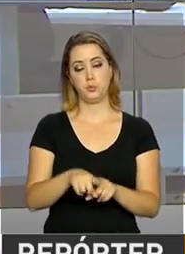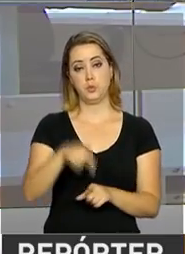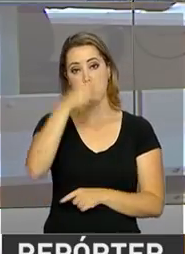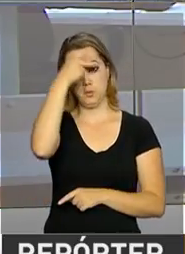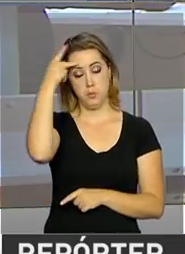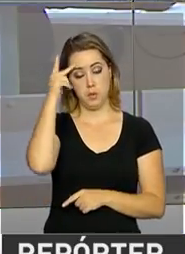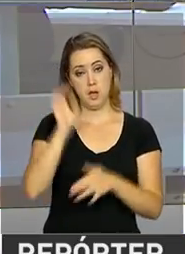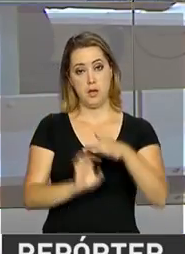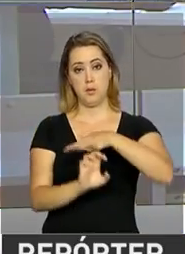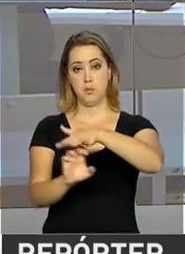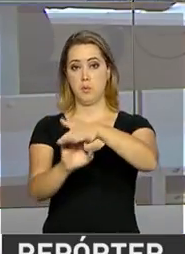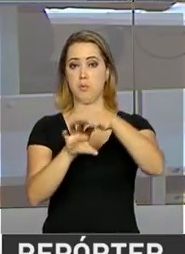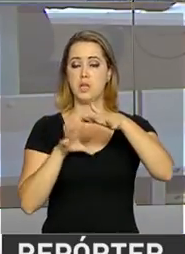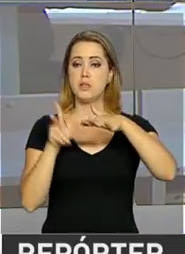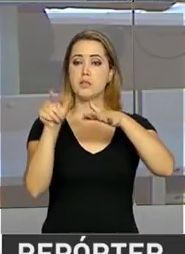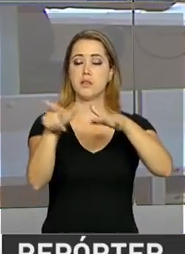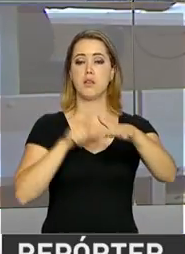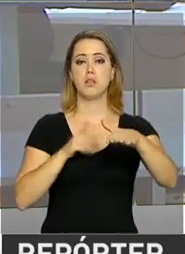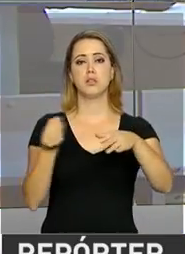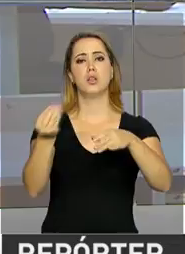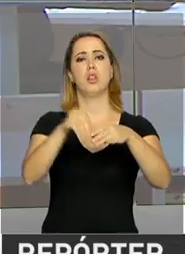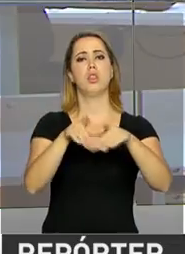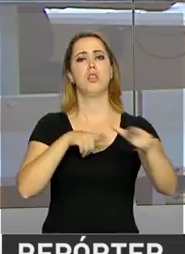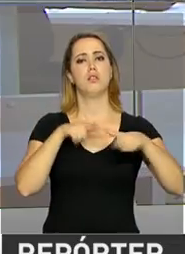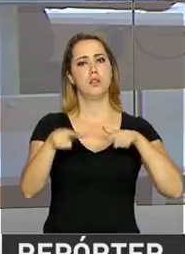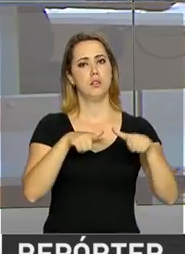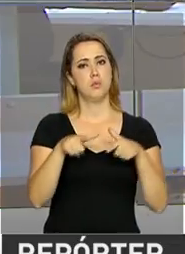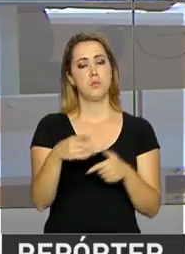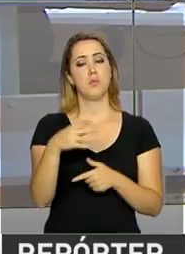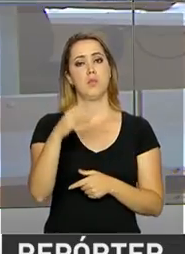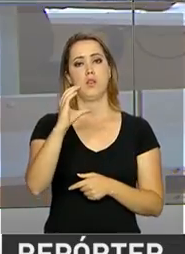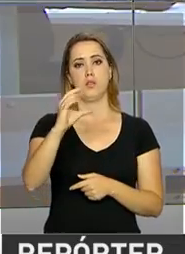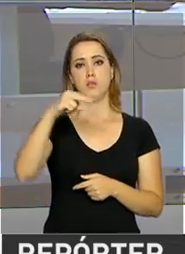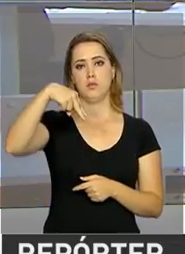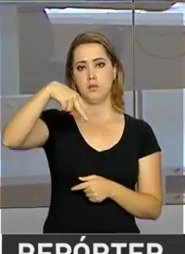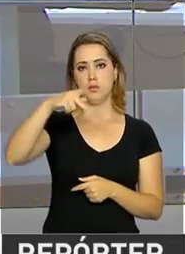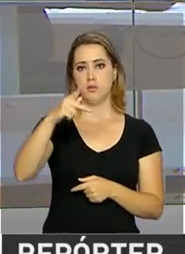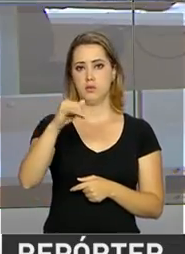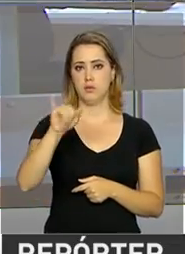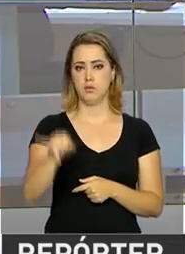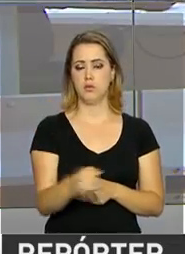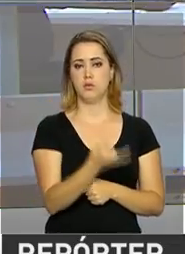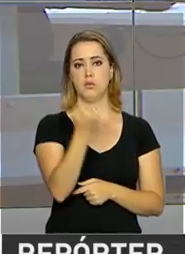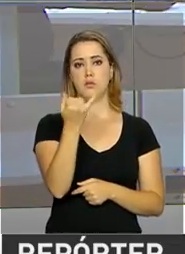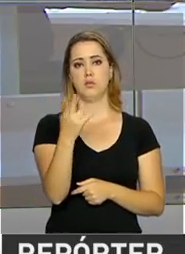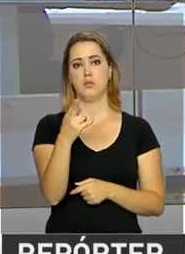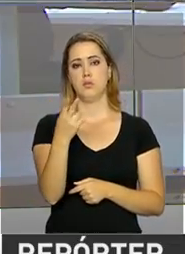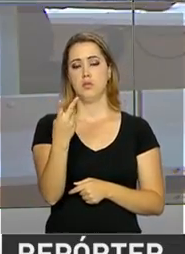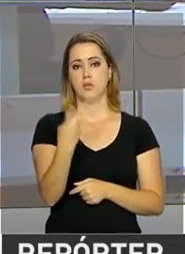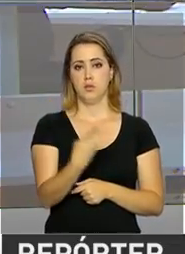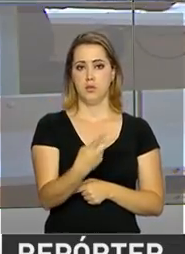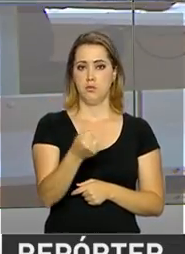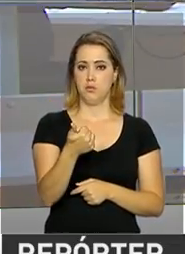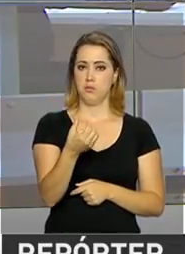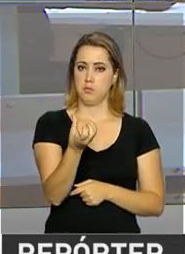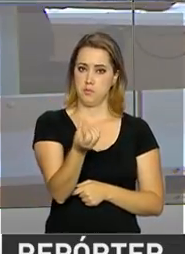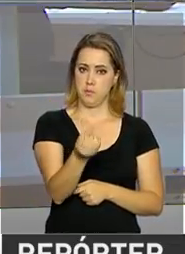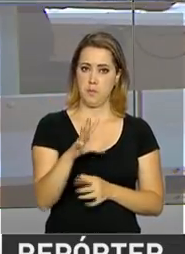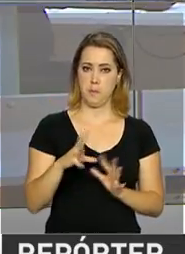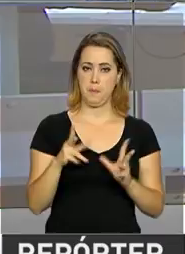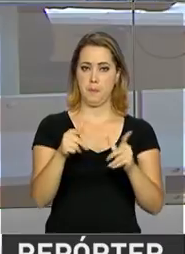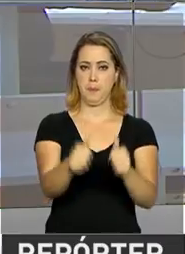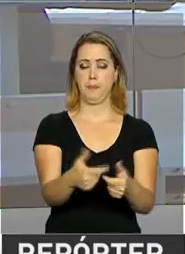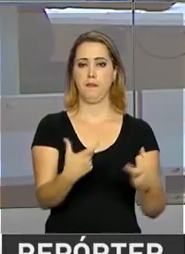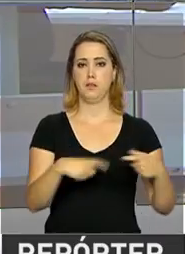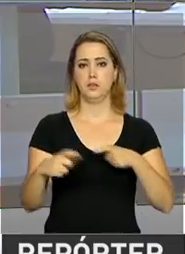preencher o documento todas as pessoas jurídicas com CNPJ ativo na Receita Federal em 201 e todos